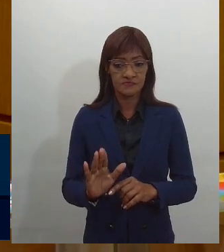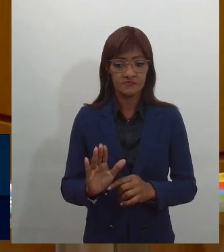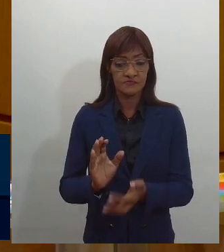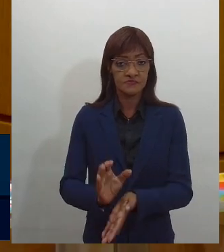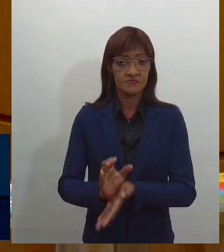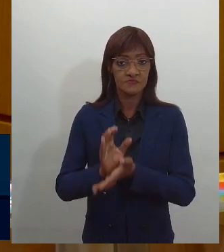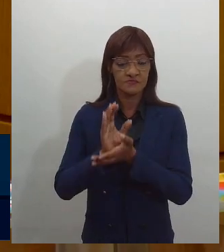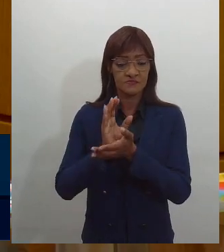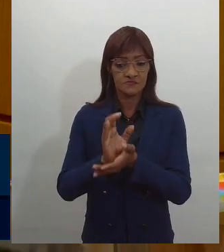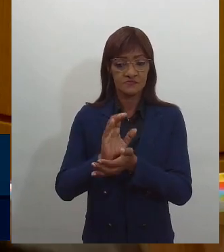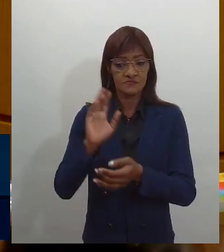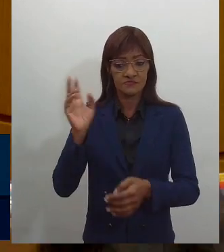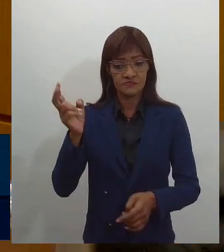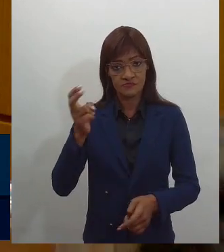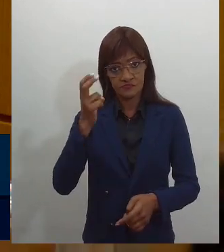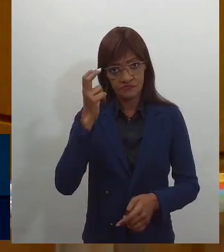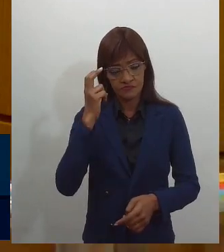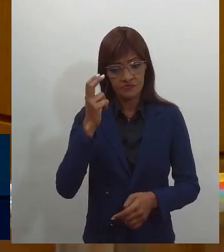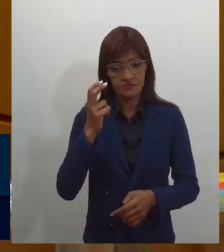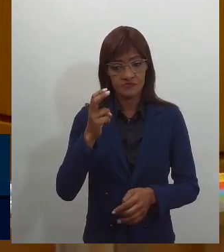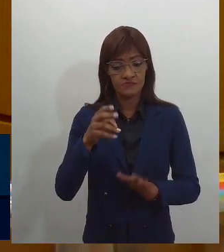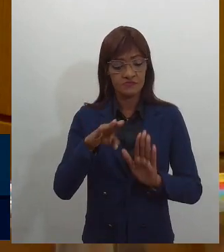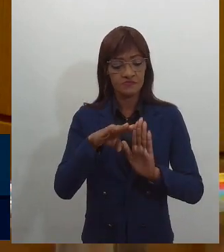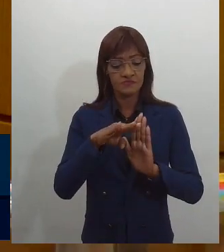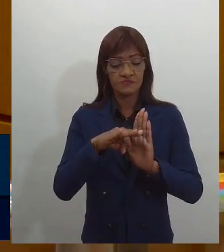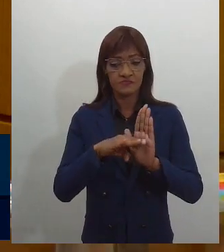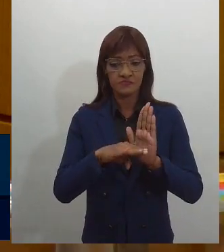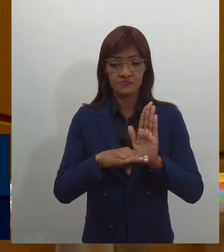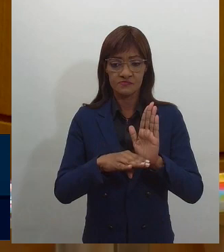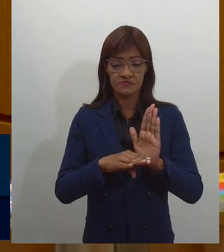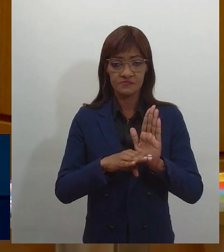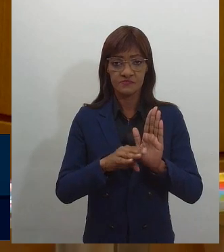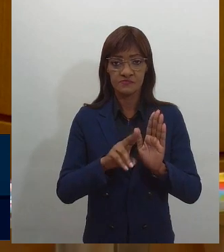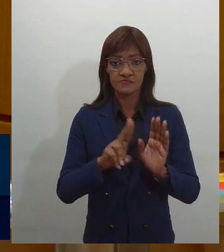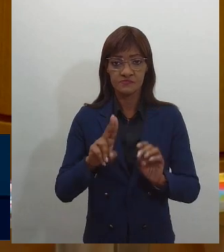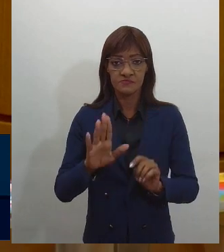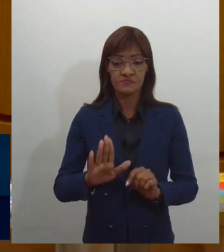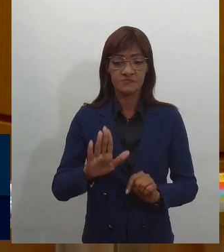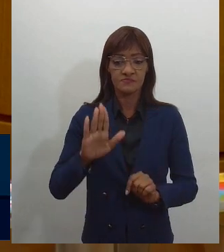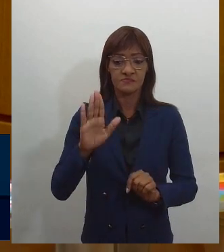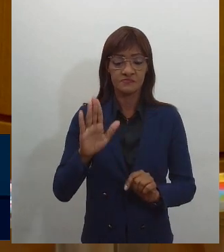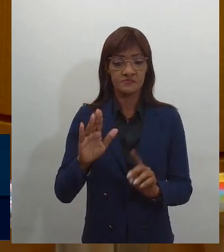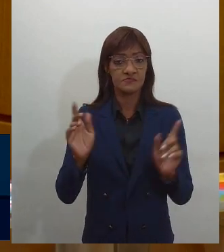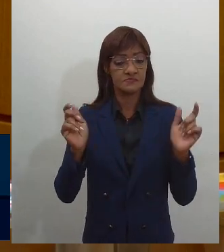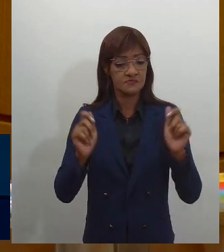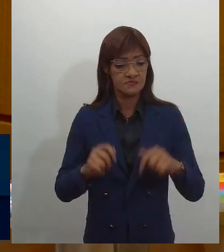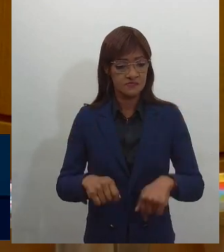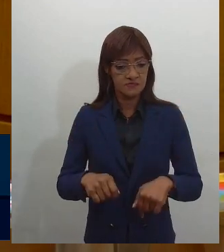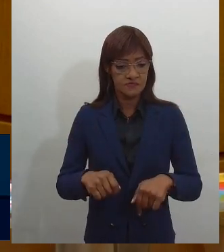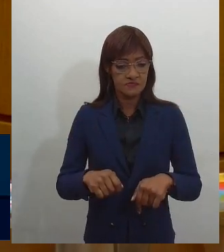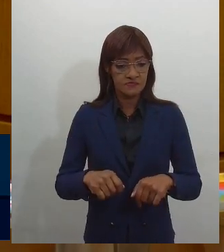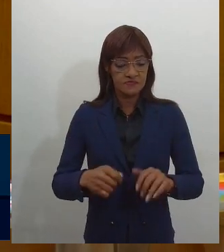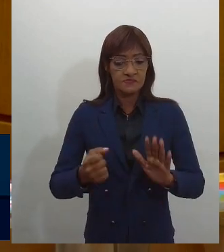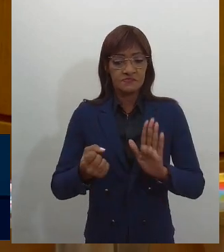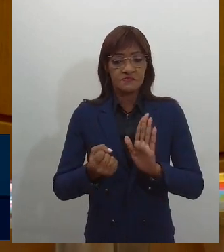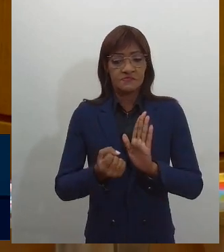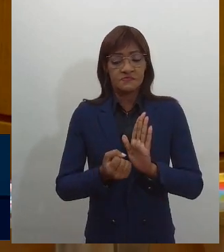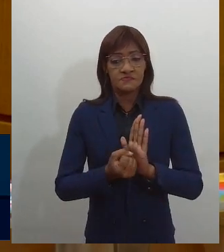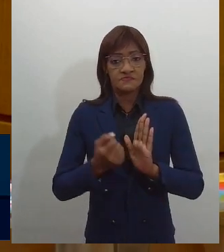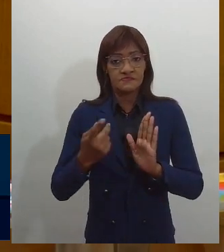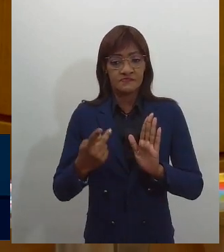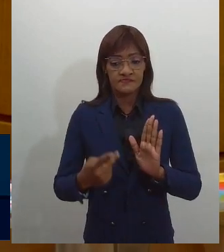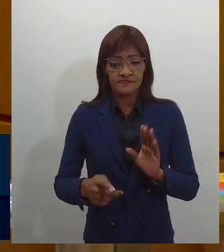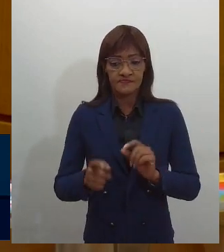lista de candidatos e candidatas aptas ao registro de patrimônio seria enviada